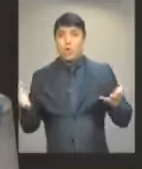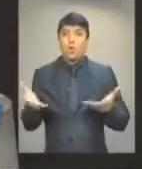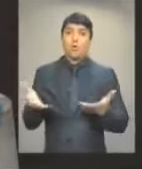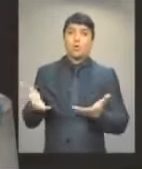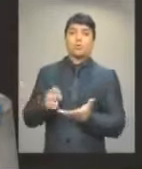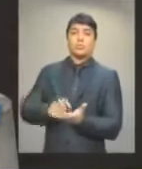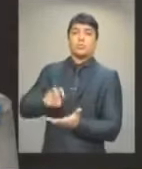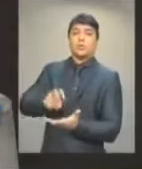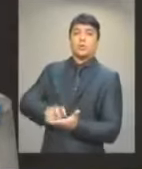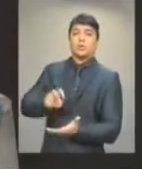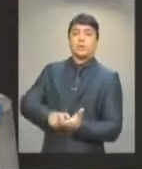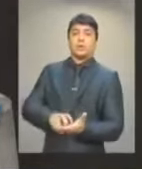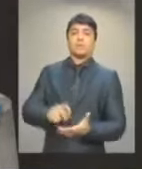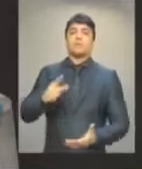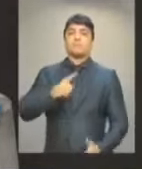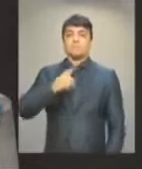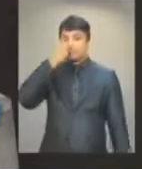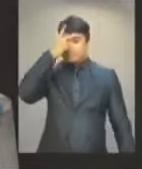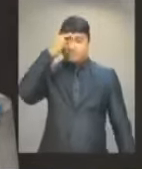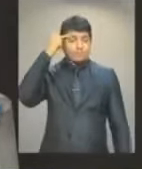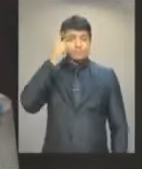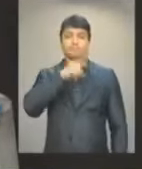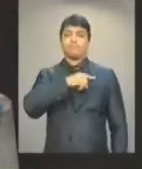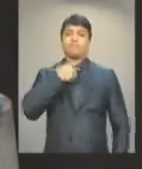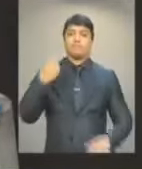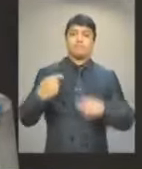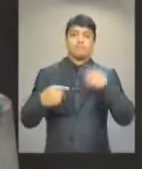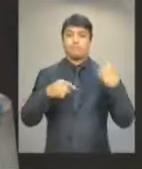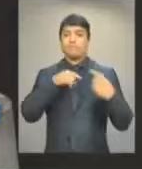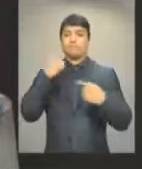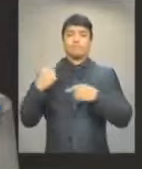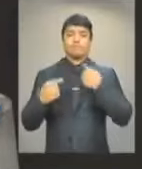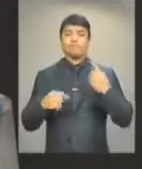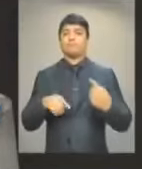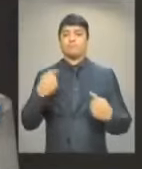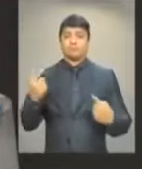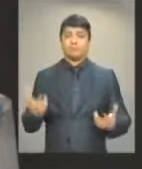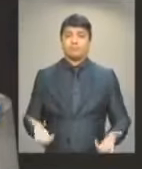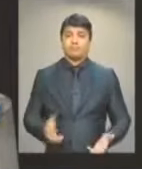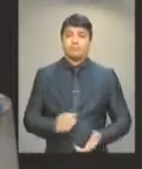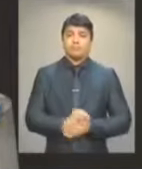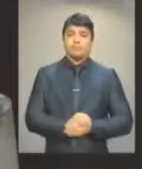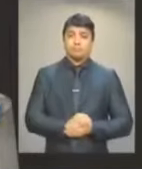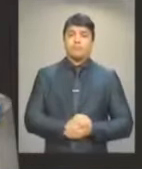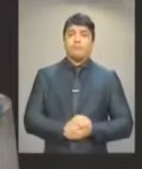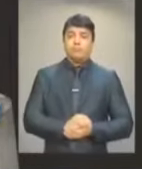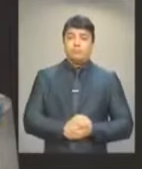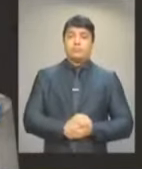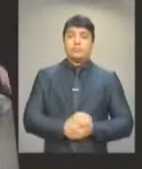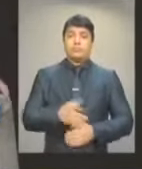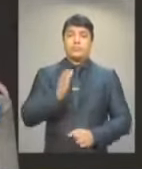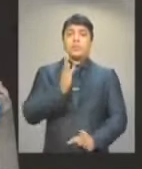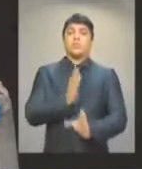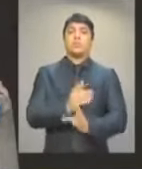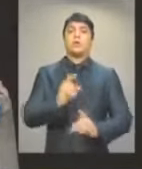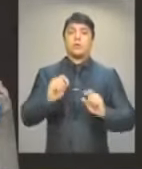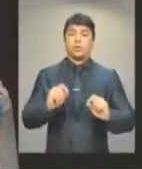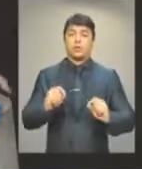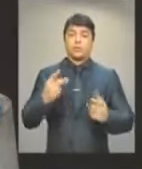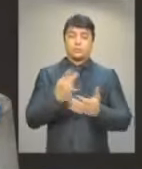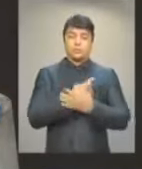hoje se despediram de seus familiares, de seus entes queridos, em razão